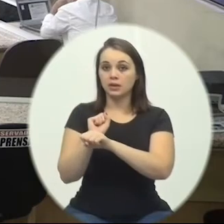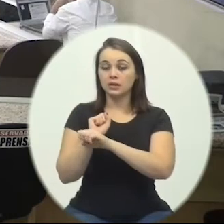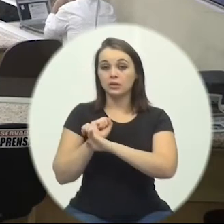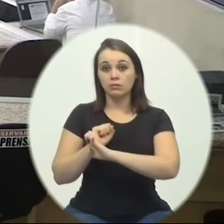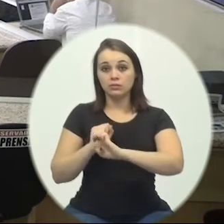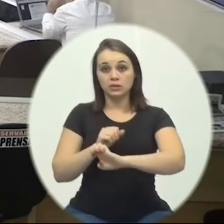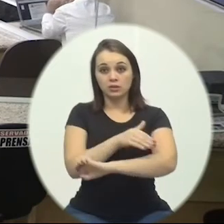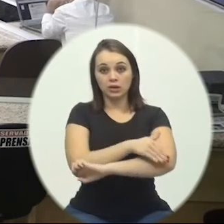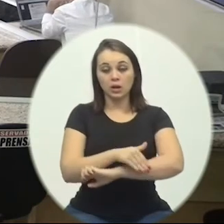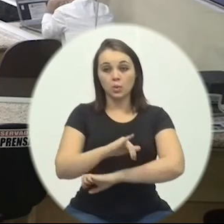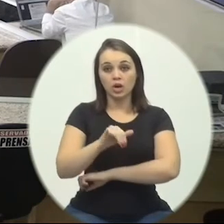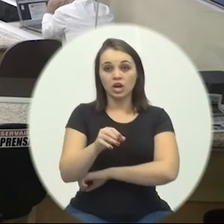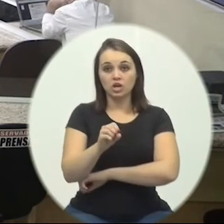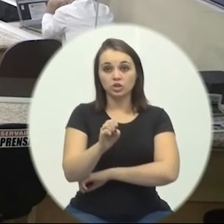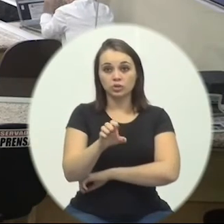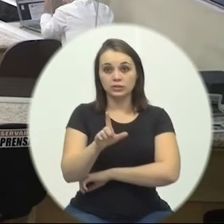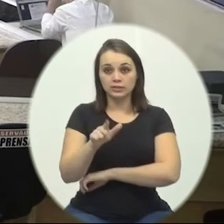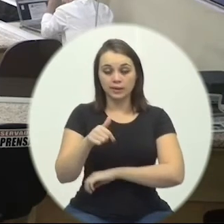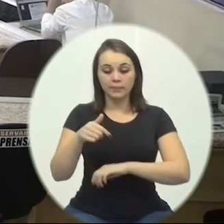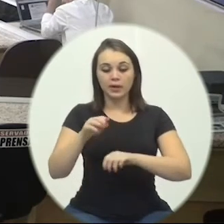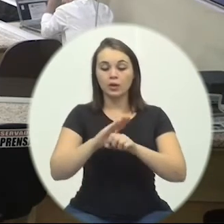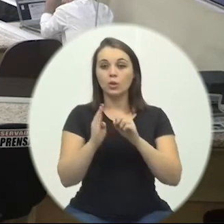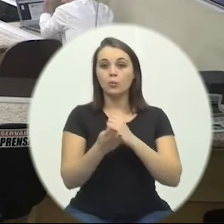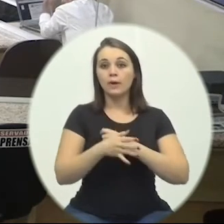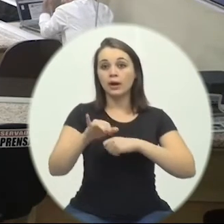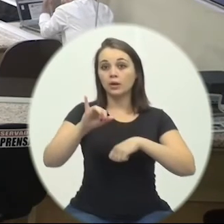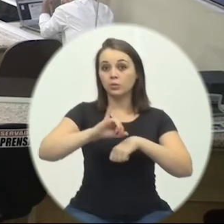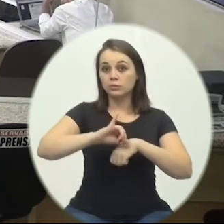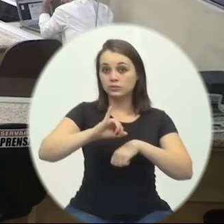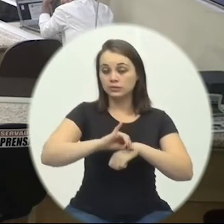rua Doutor José de Pata, bairro Centro,